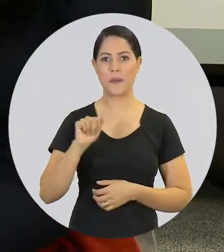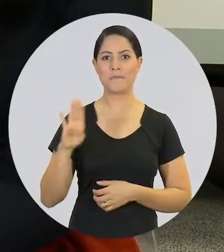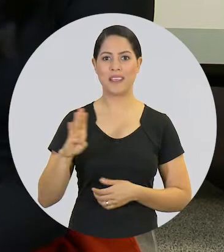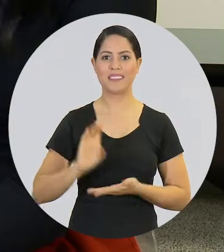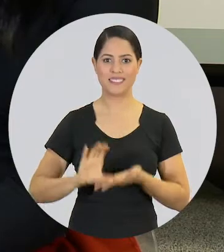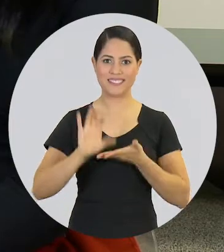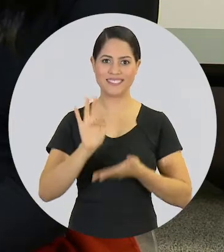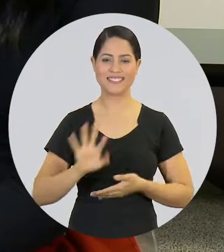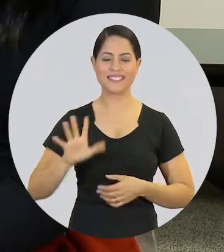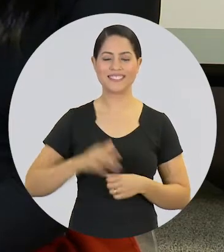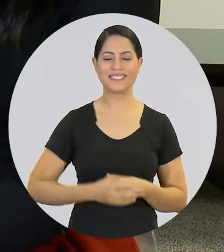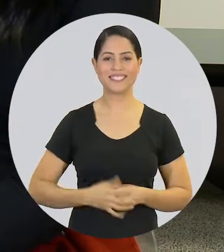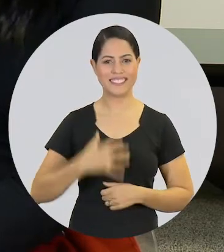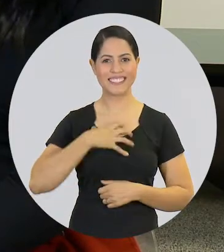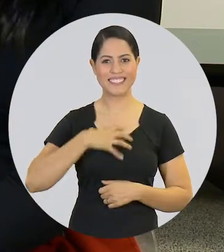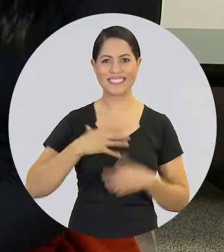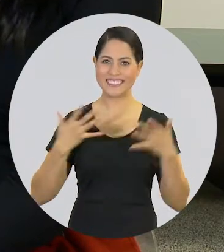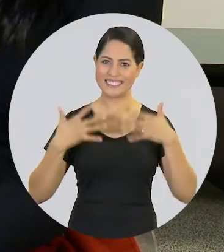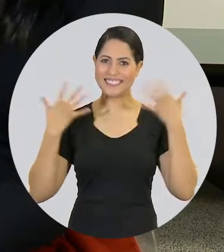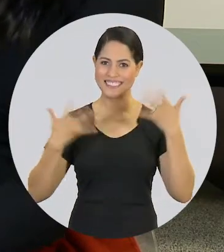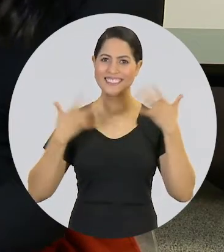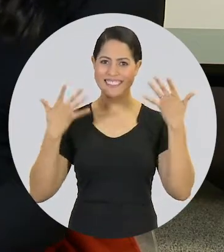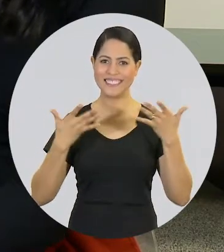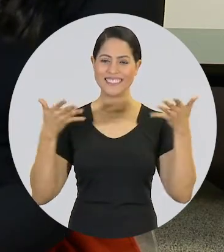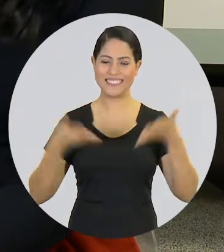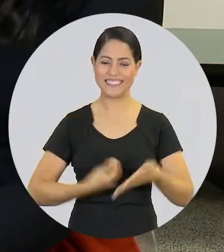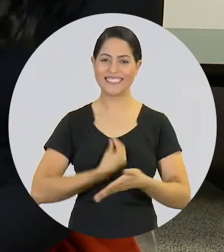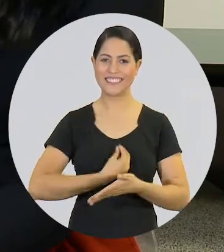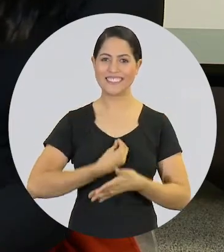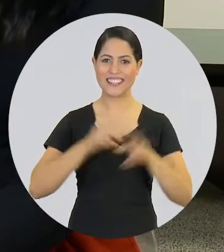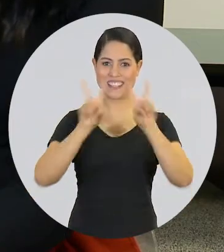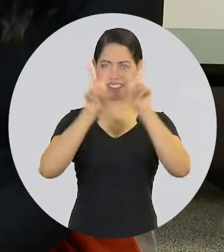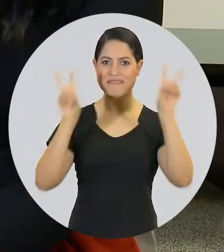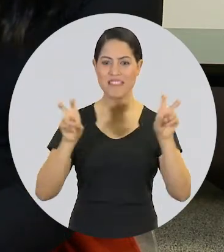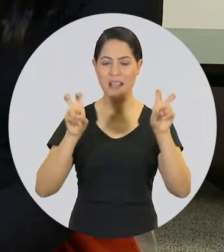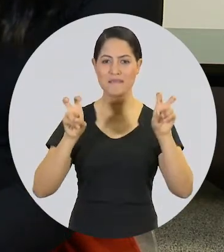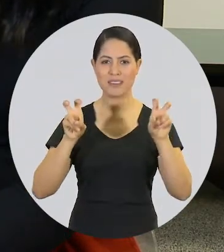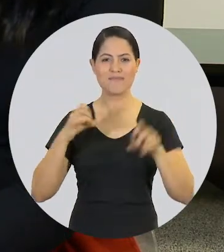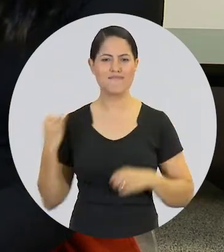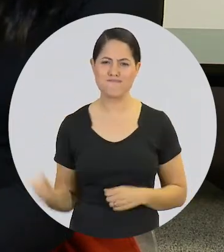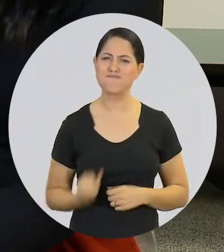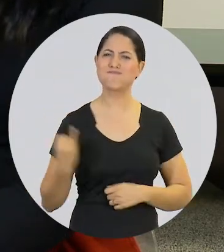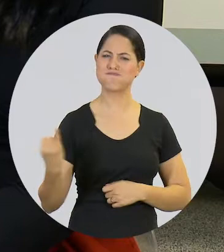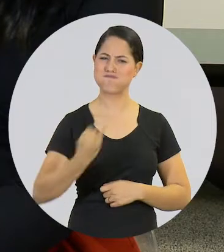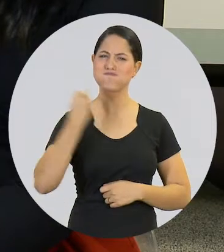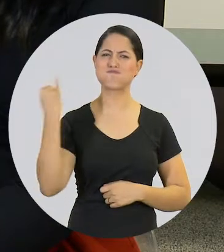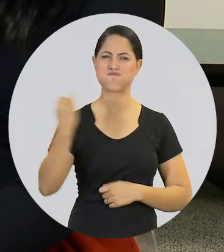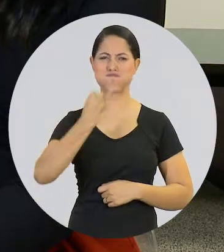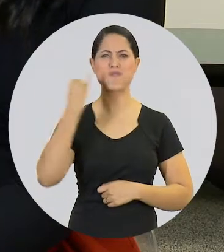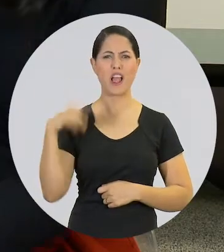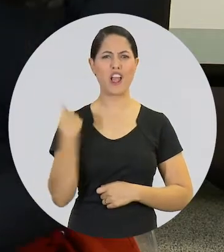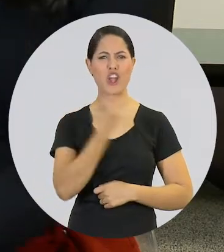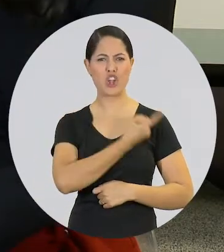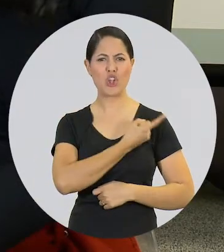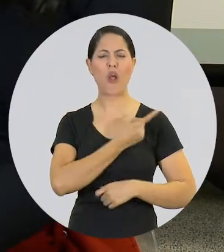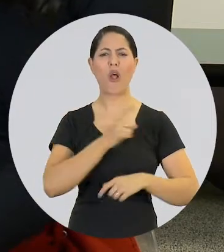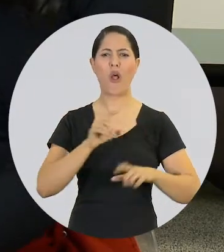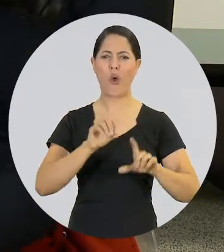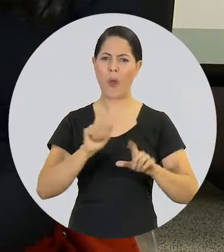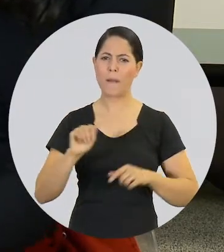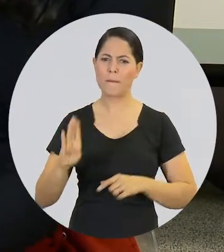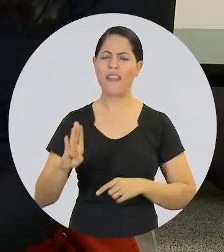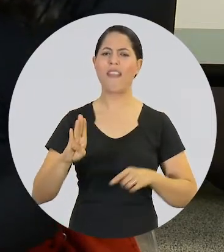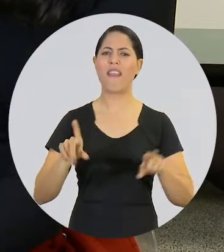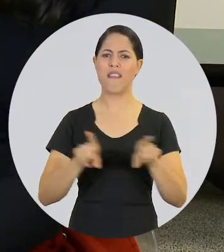Muito obrigada por participar conosco. Alegria muito grande, Natália, estarmos aqui hoje para falarmos de um tema que é tão caro para a